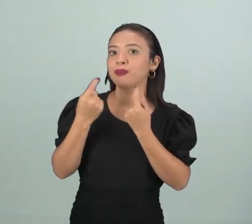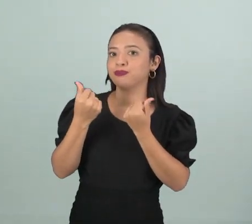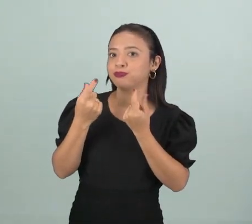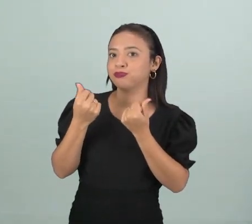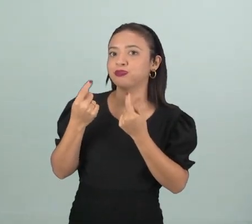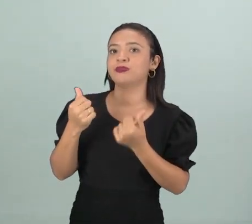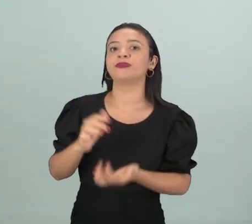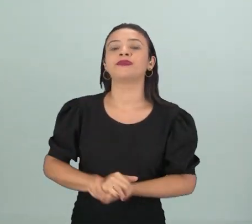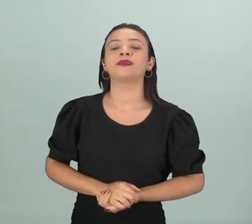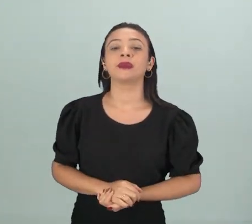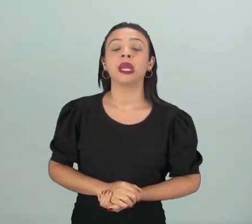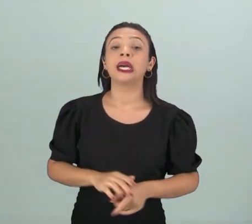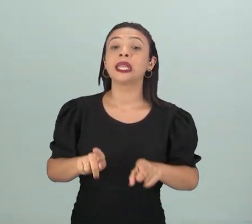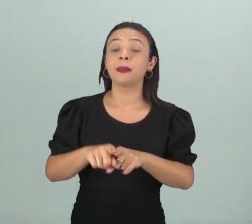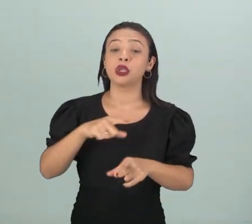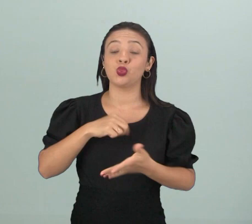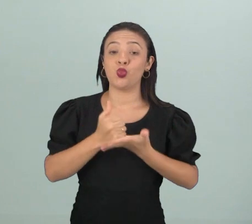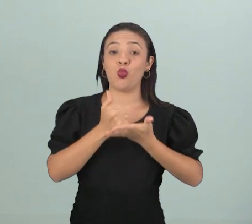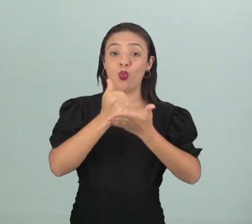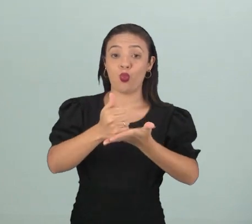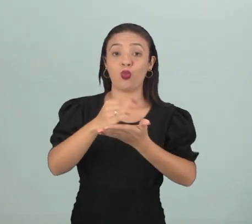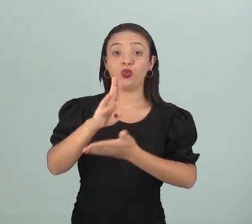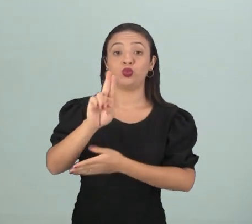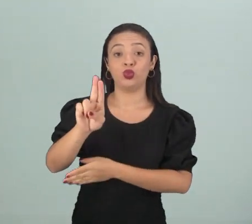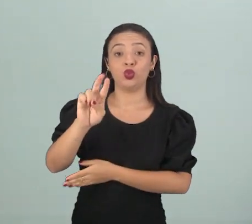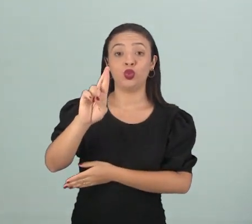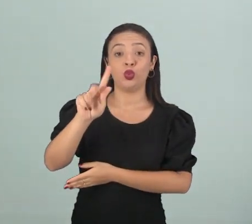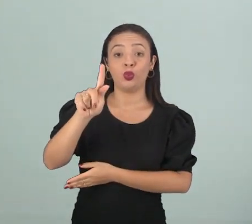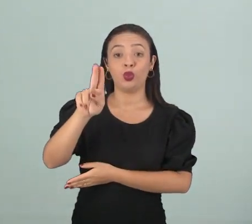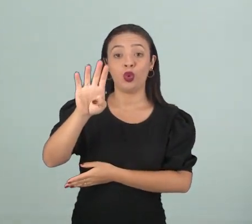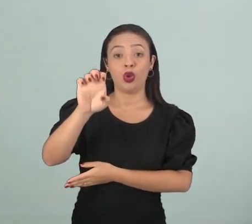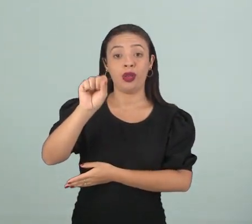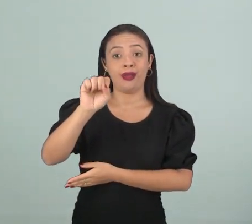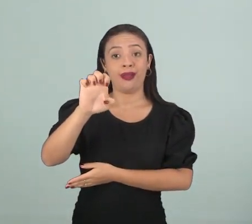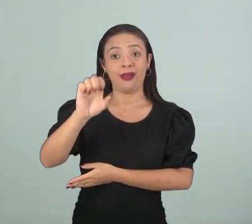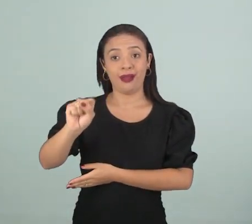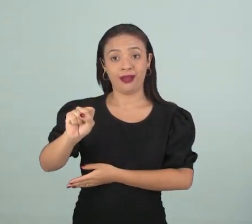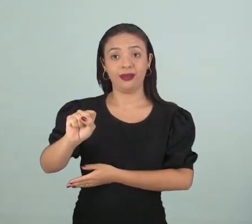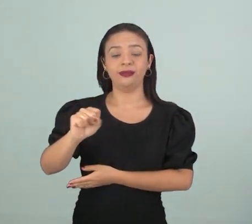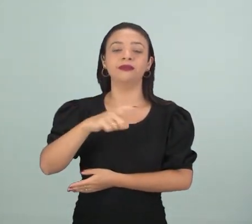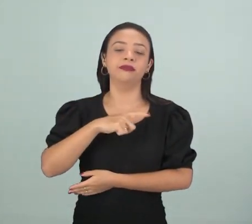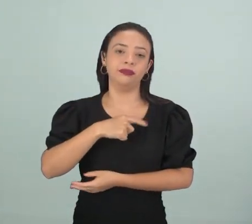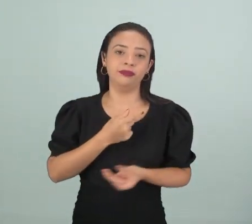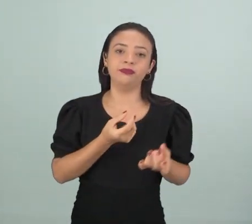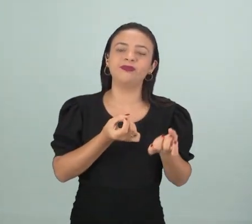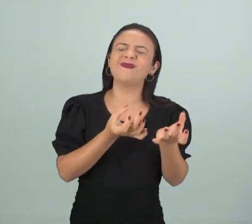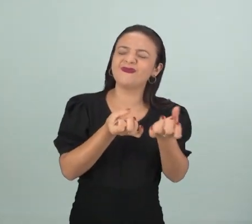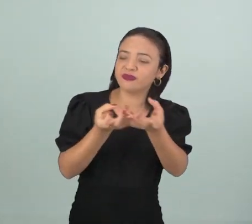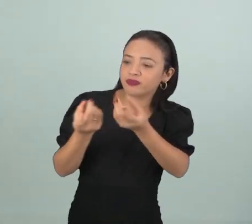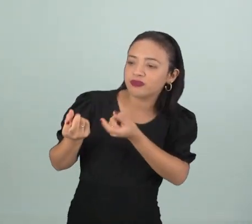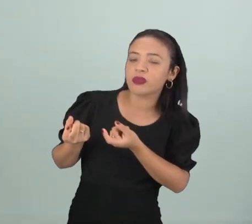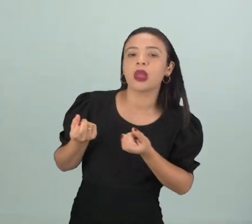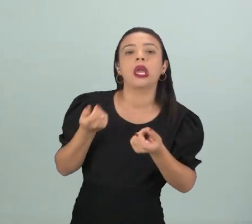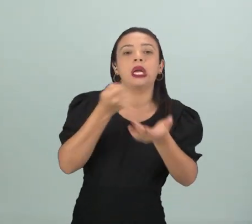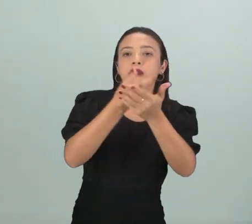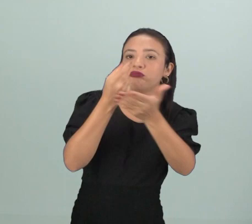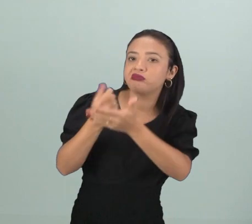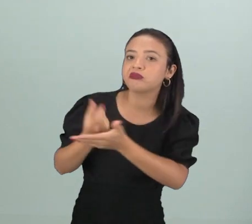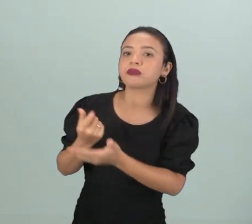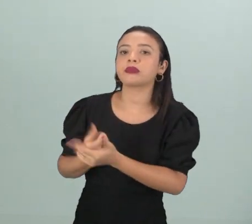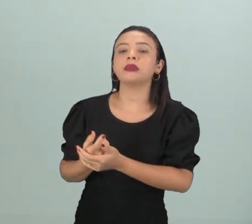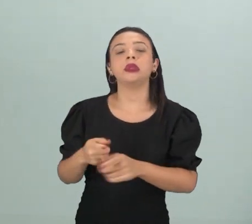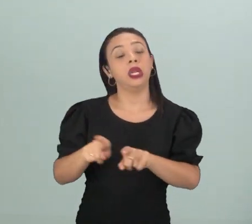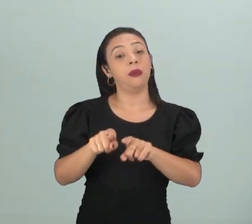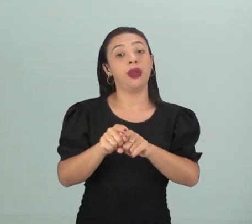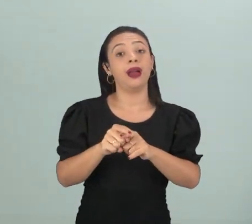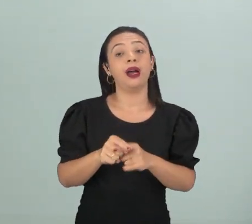além de ter também o apoio da burguesia, que tinha essa característica do comércio, de como que eles iam fazer, então facilitaria